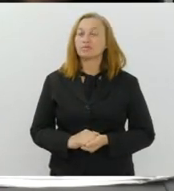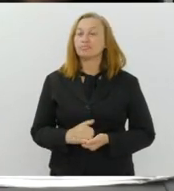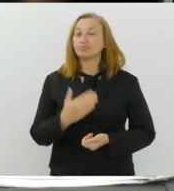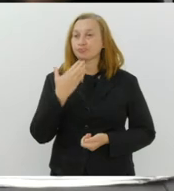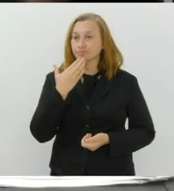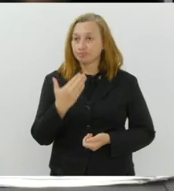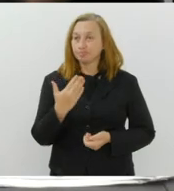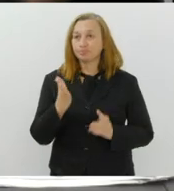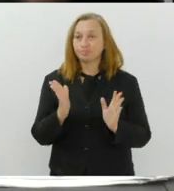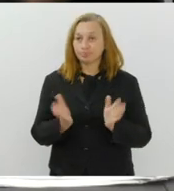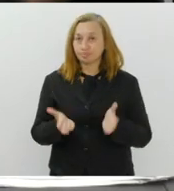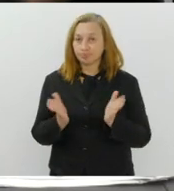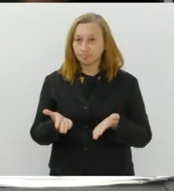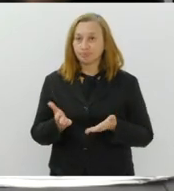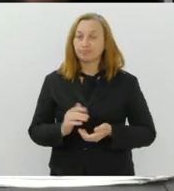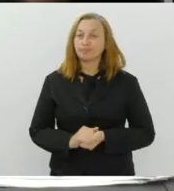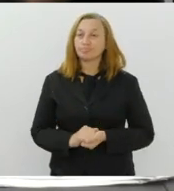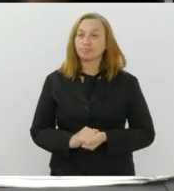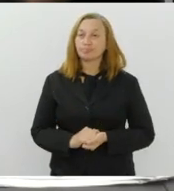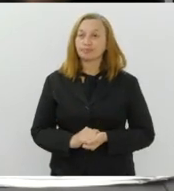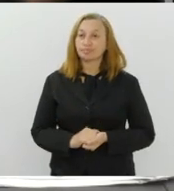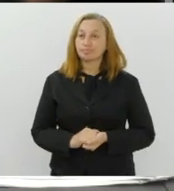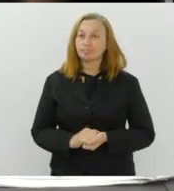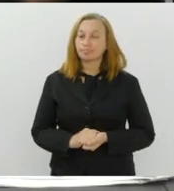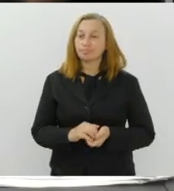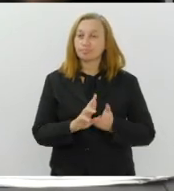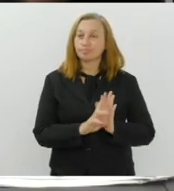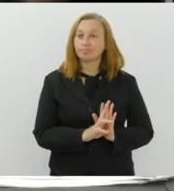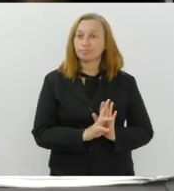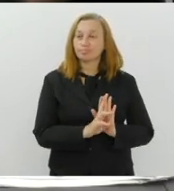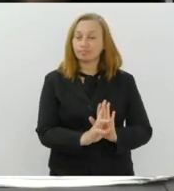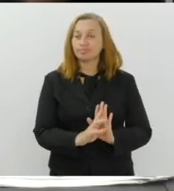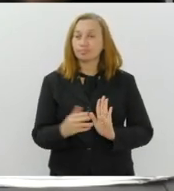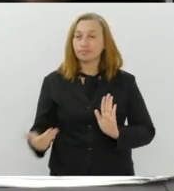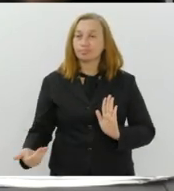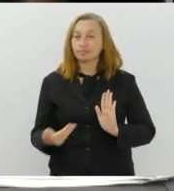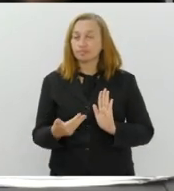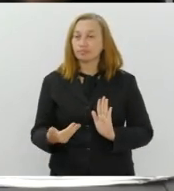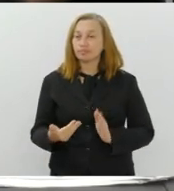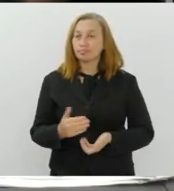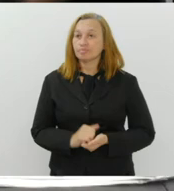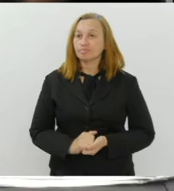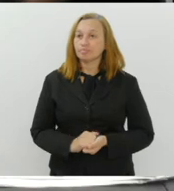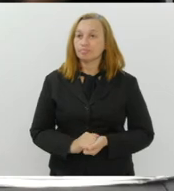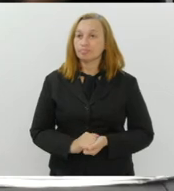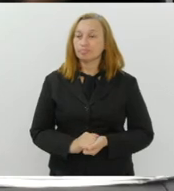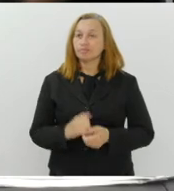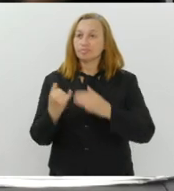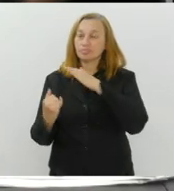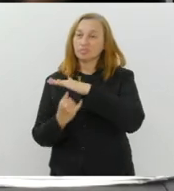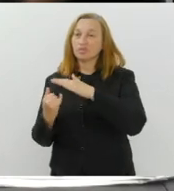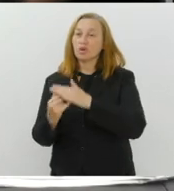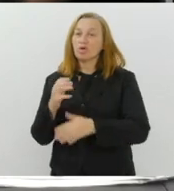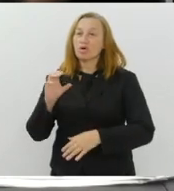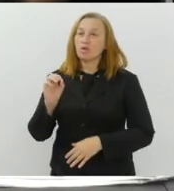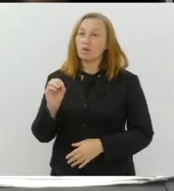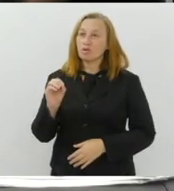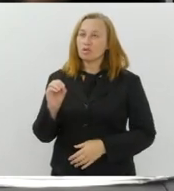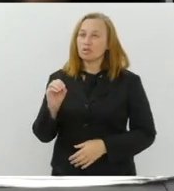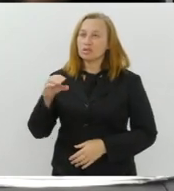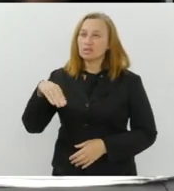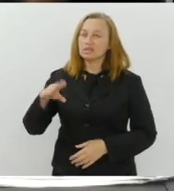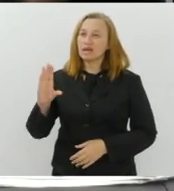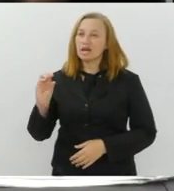pedir agora, nós chamamos aqui a representante, então, do Instituto Oceano Azul, representado pela